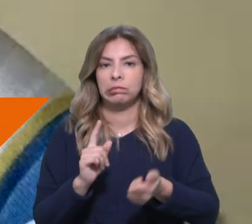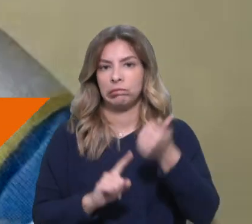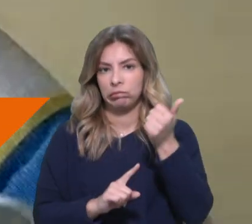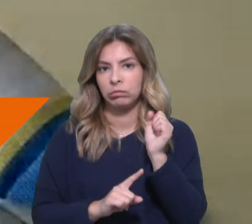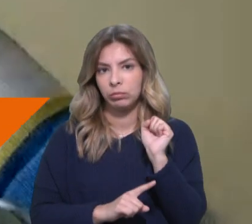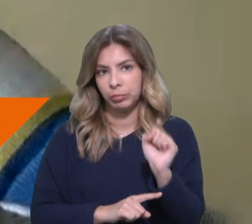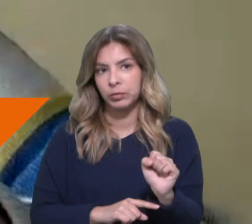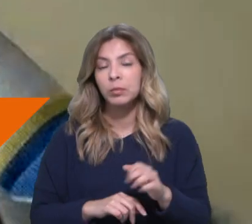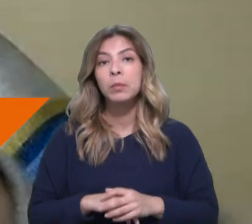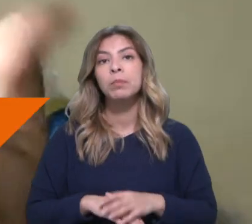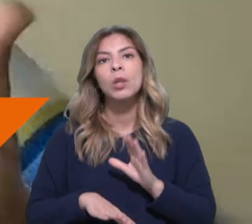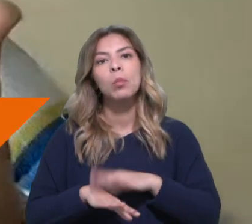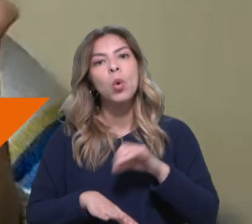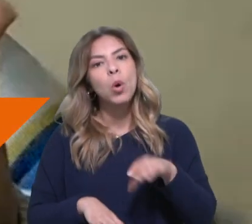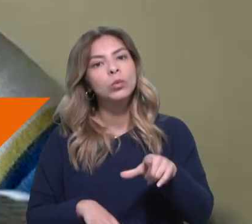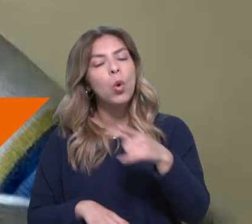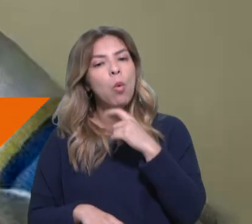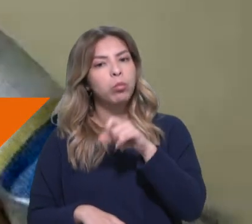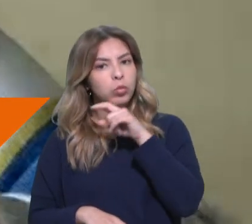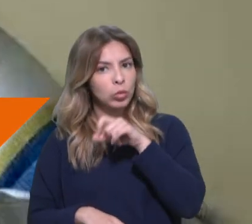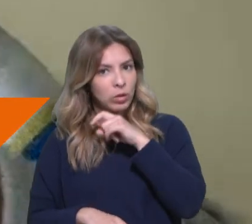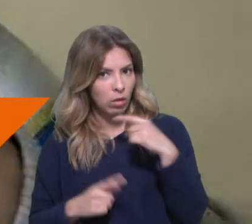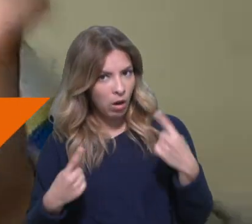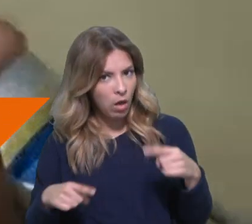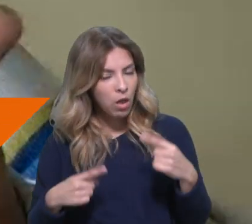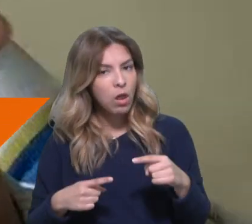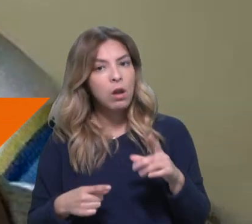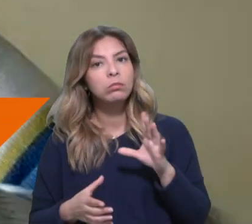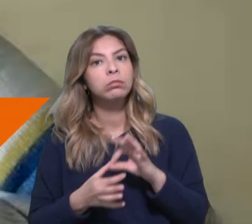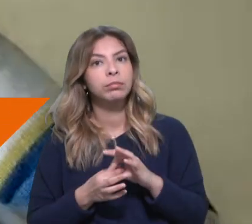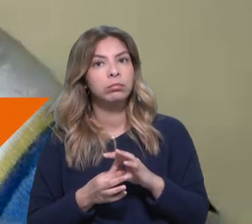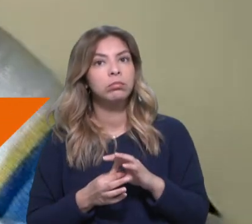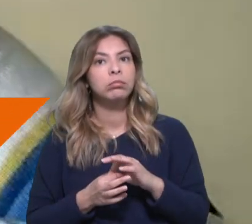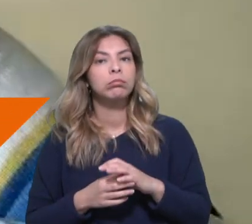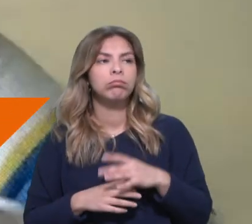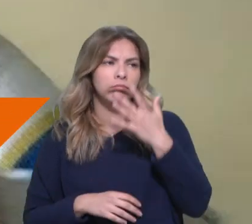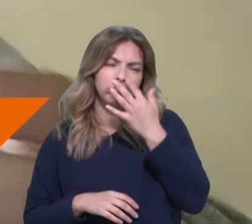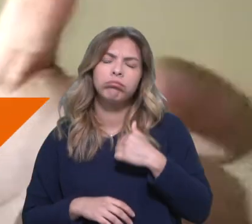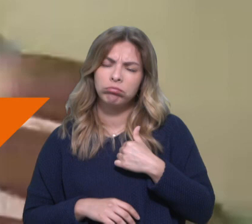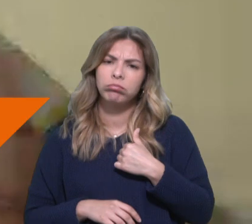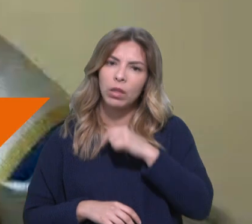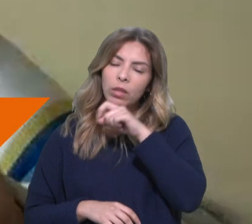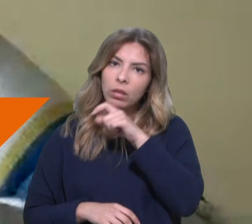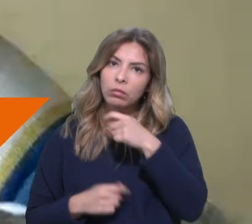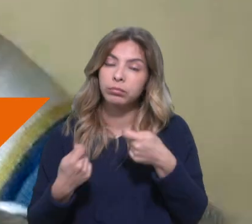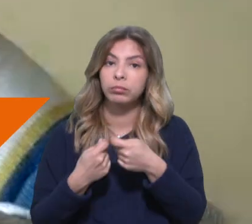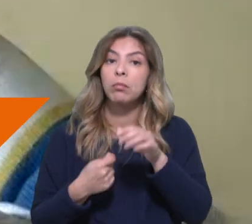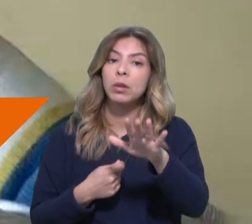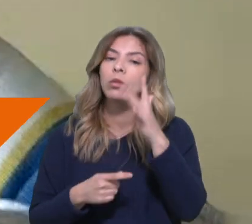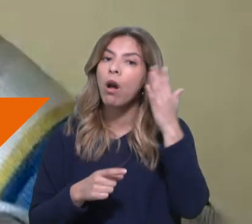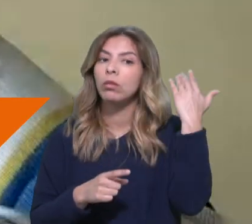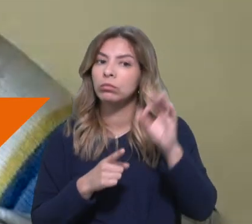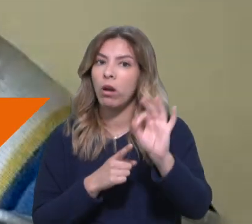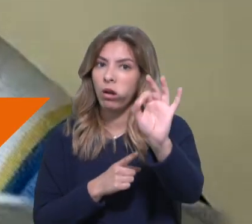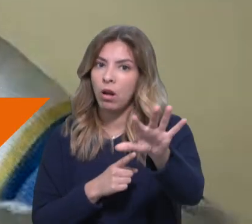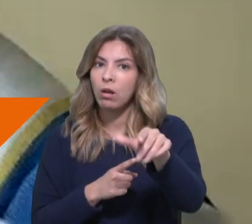Feira. Portanto, eu acho que é uma oportunidade de divulgar aquilo que nós fazemos, que nós acreditamos que fazemos bem. Vou só dar aqui uma nota, nós tivemos ainda há pouco tempo um concerto